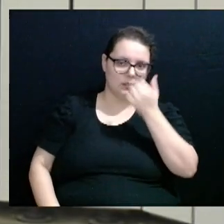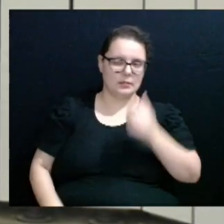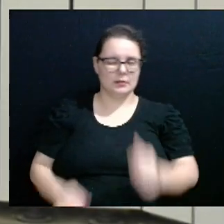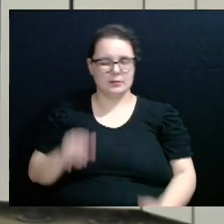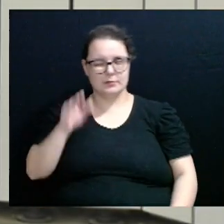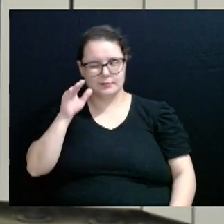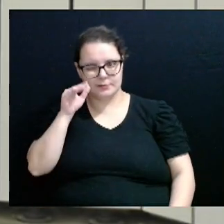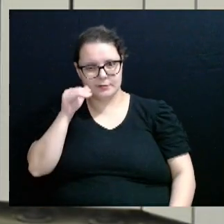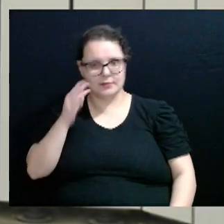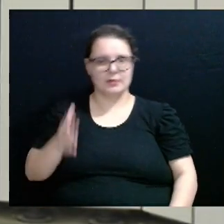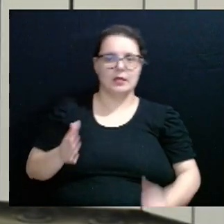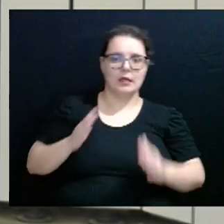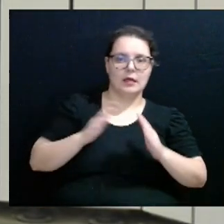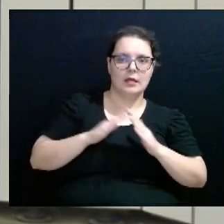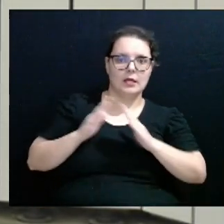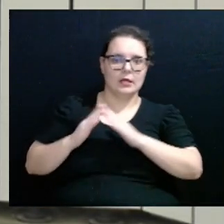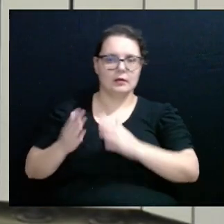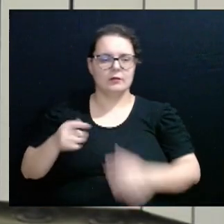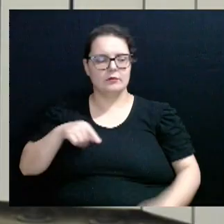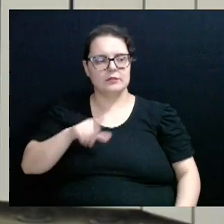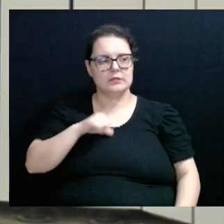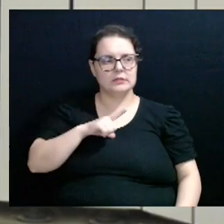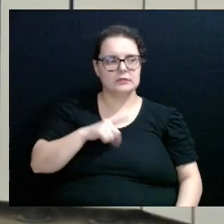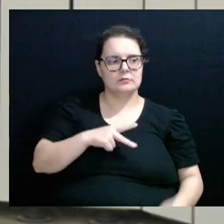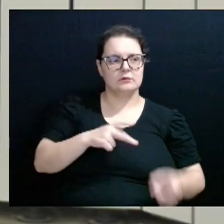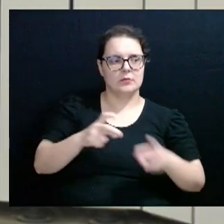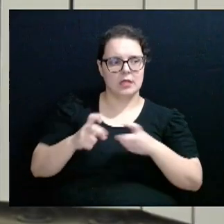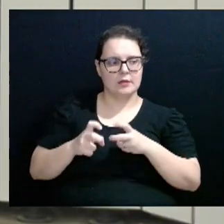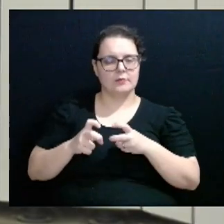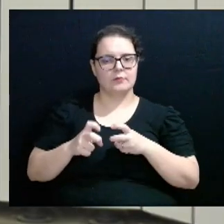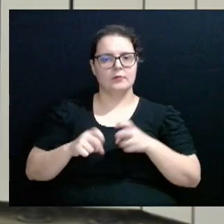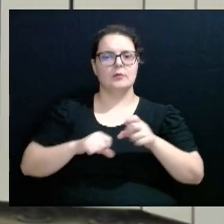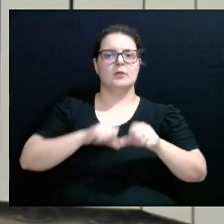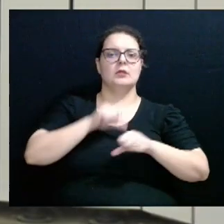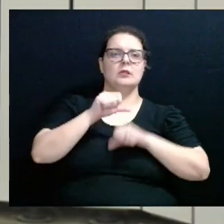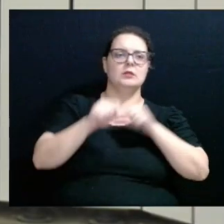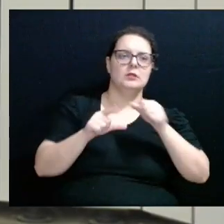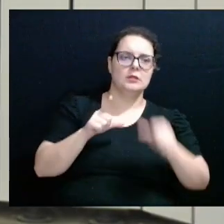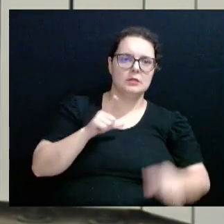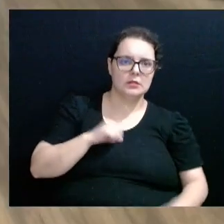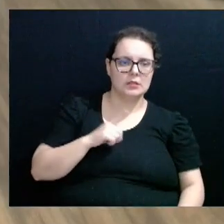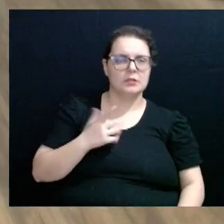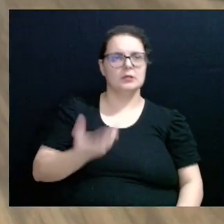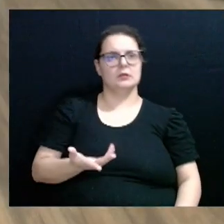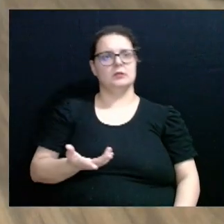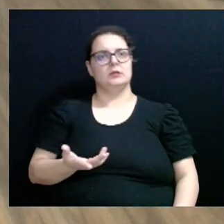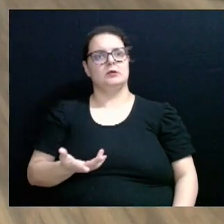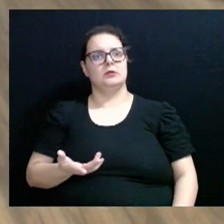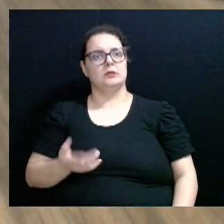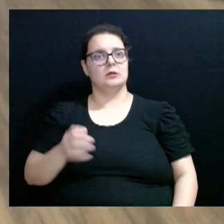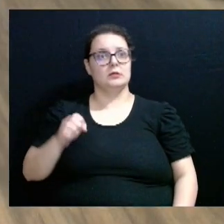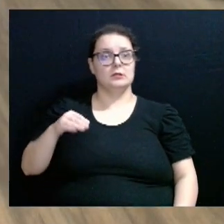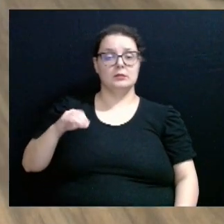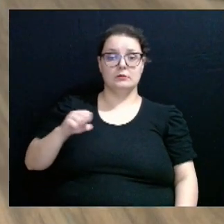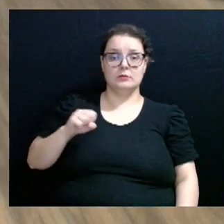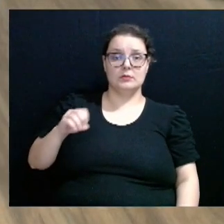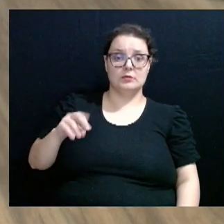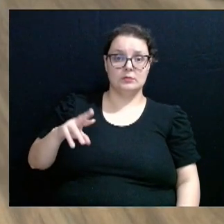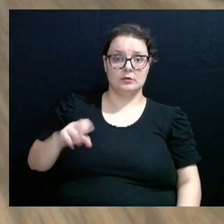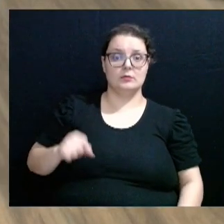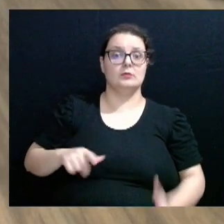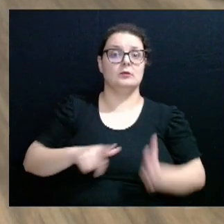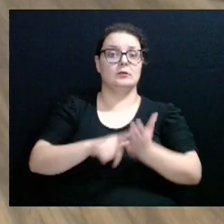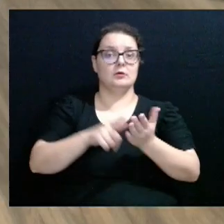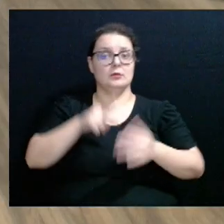vizinho. Você tem percebido que isso tem mudado, que as emissoras, os jornais têm tomado esse cuidado,